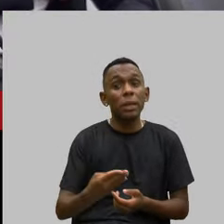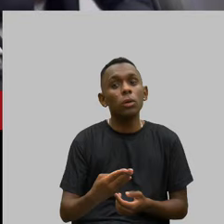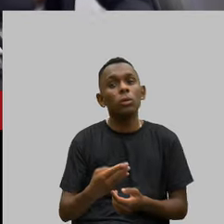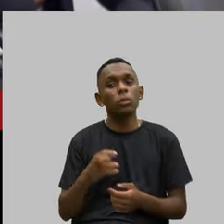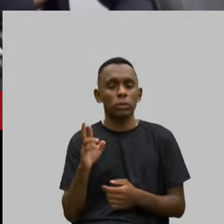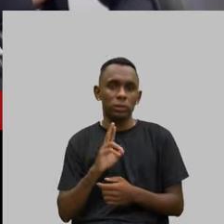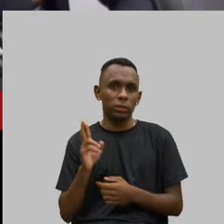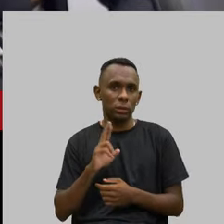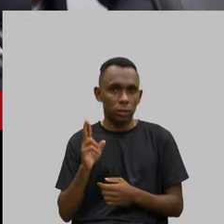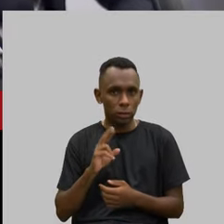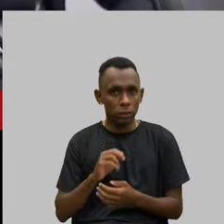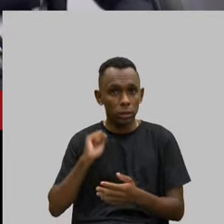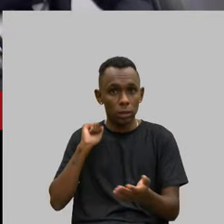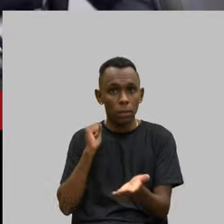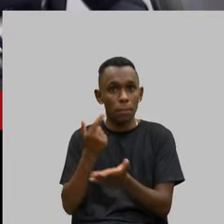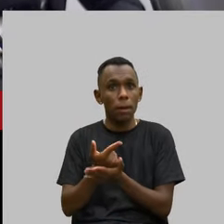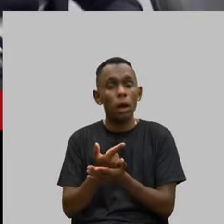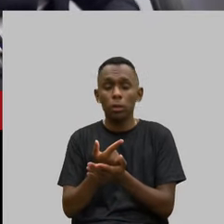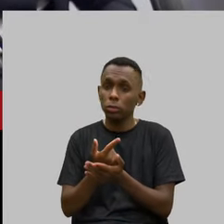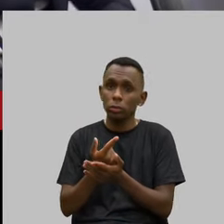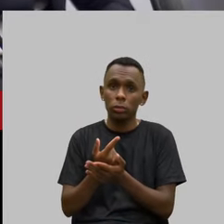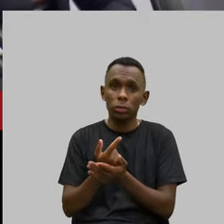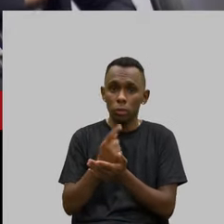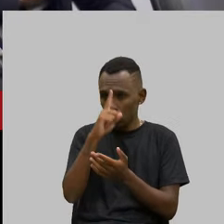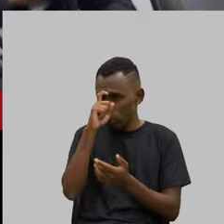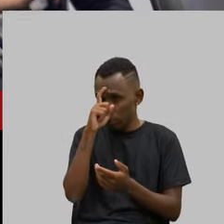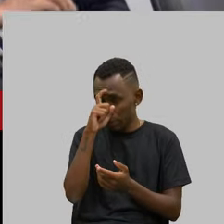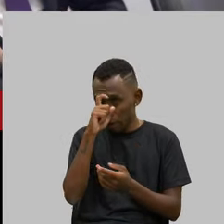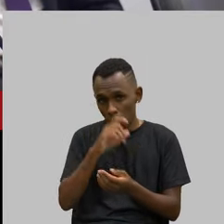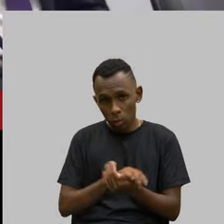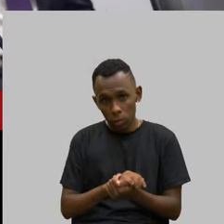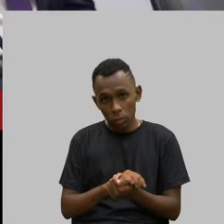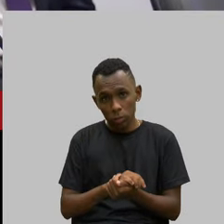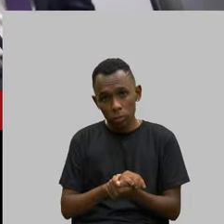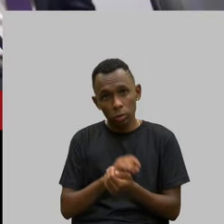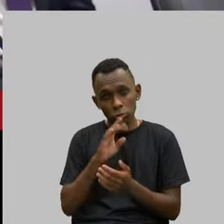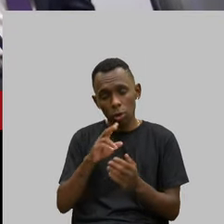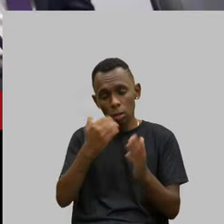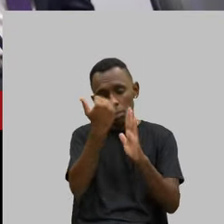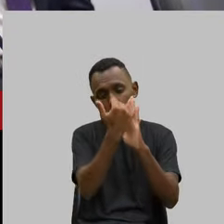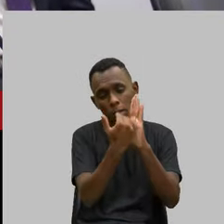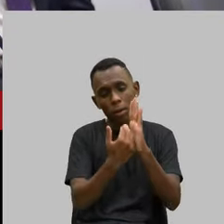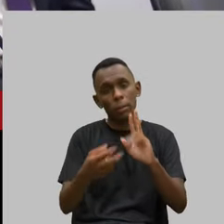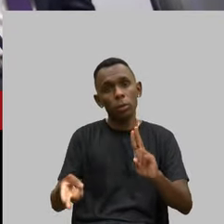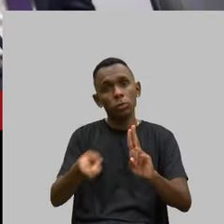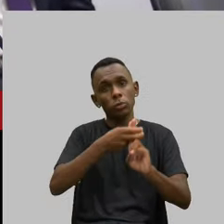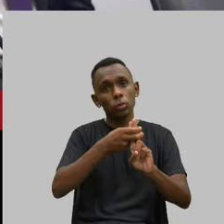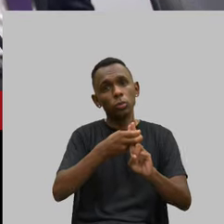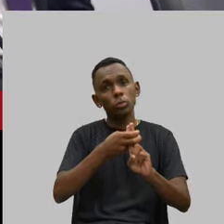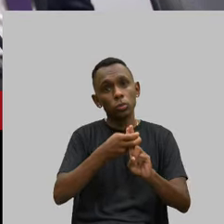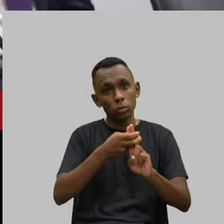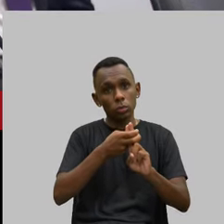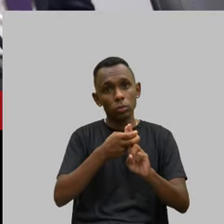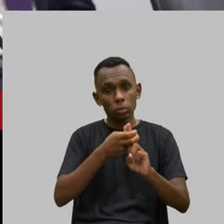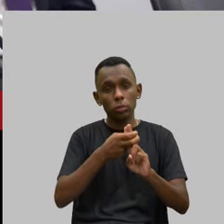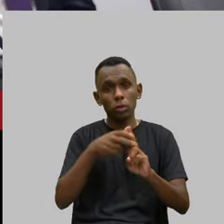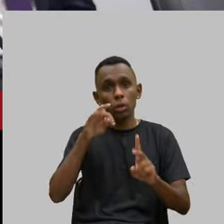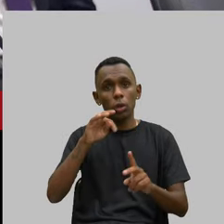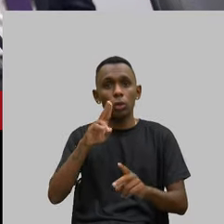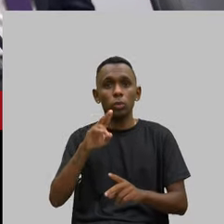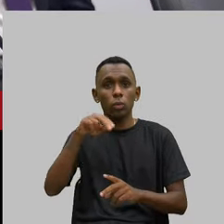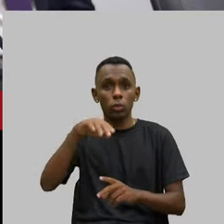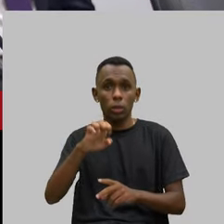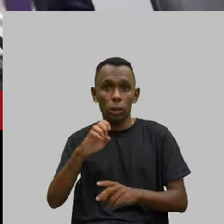e pagam para os hospitais apenas a tabela do SUS chama tabela tunep eu